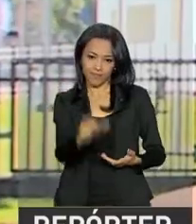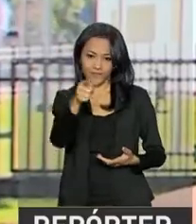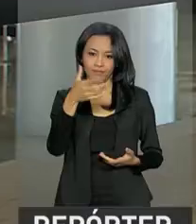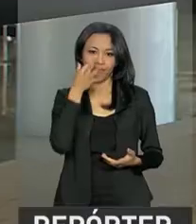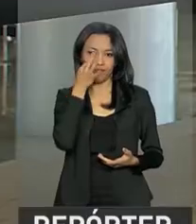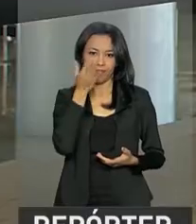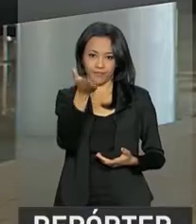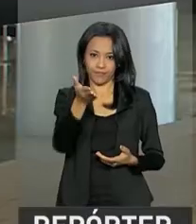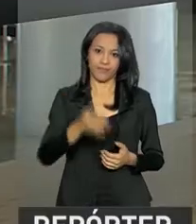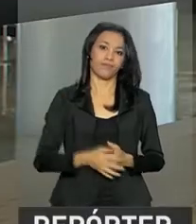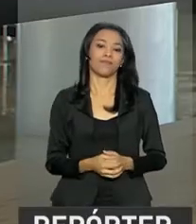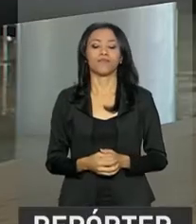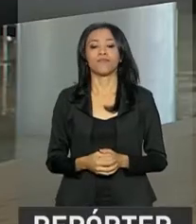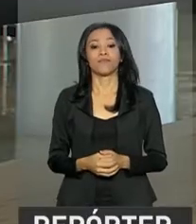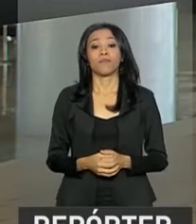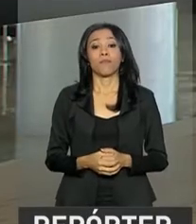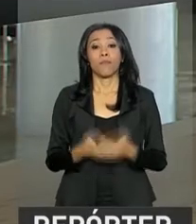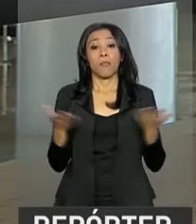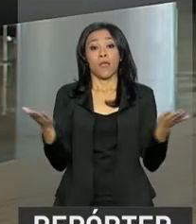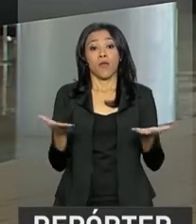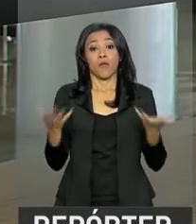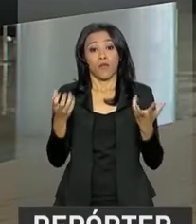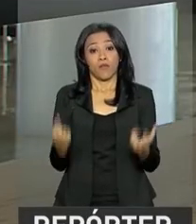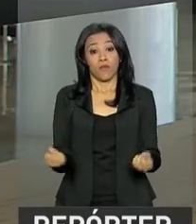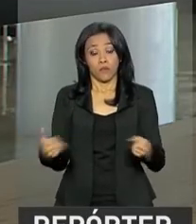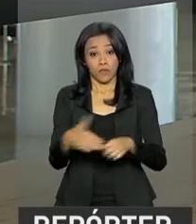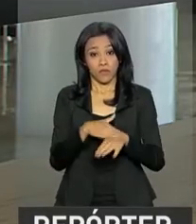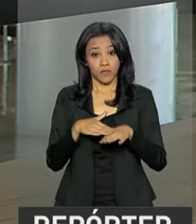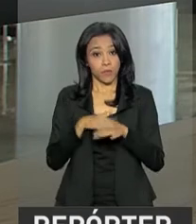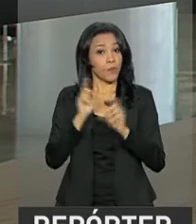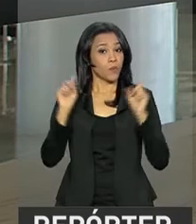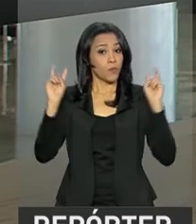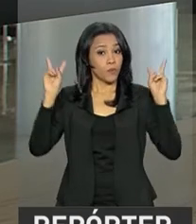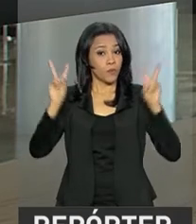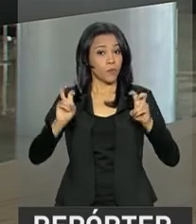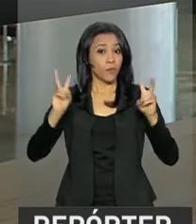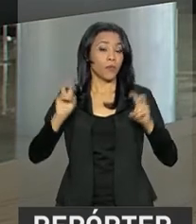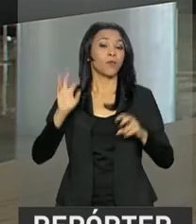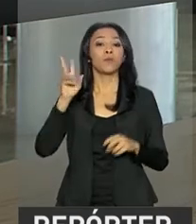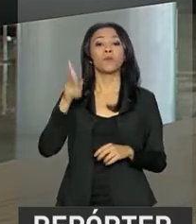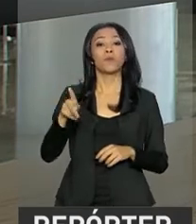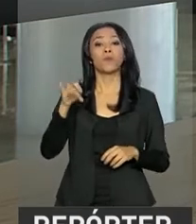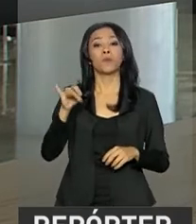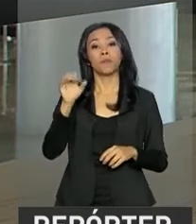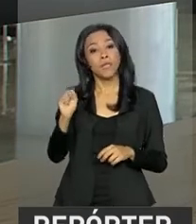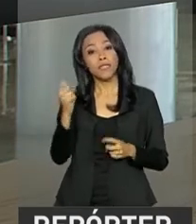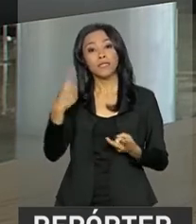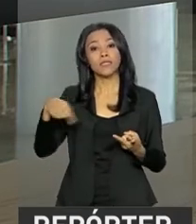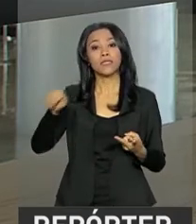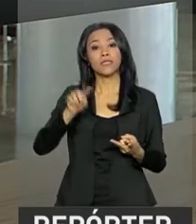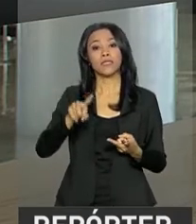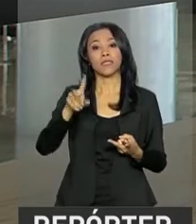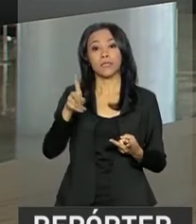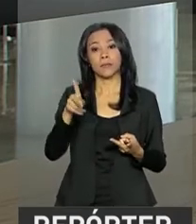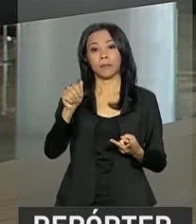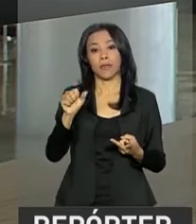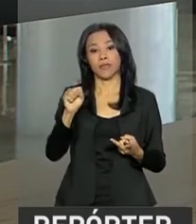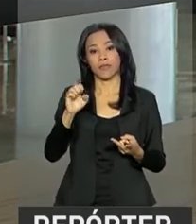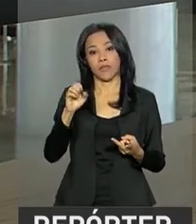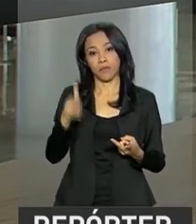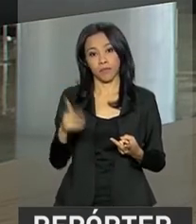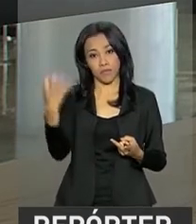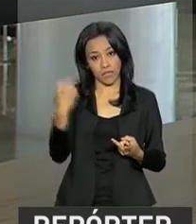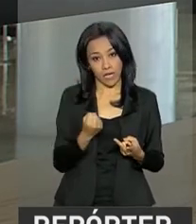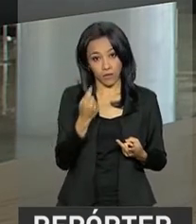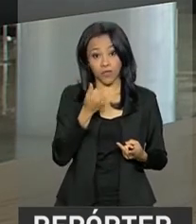karen e vamos falar agora do saque das cotas do pis pasep que começa hoje nesta primeira fase têm